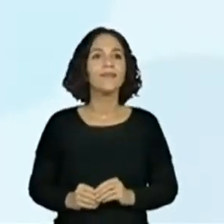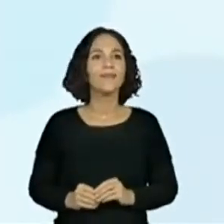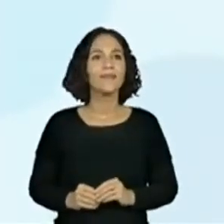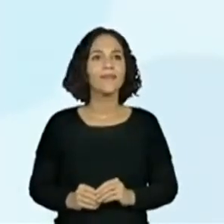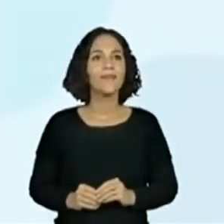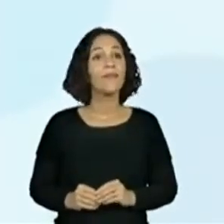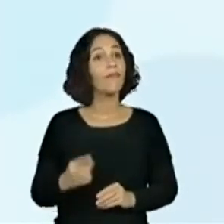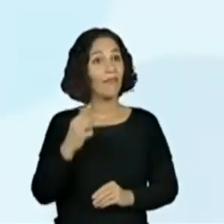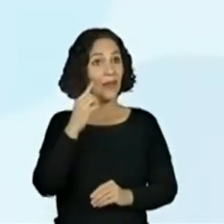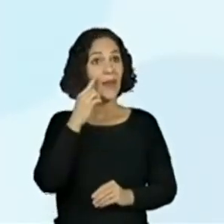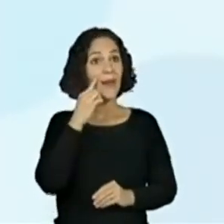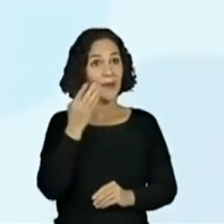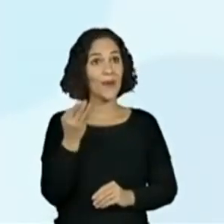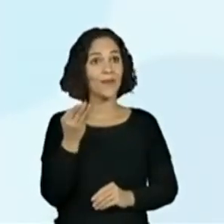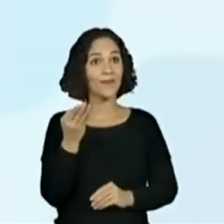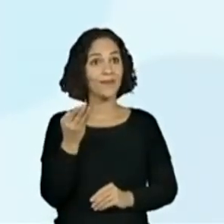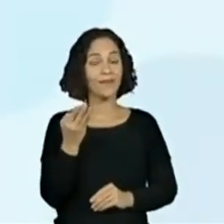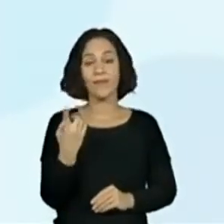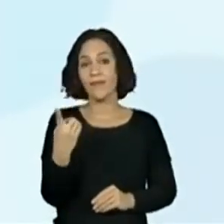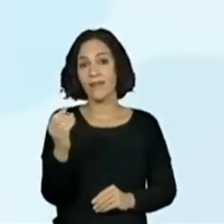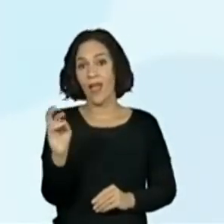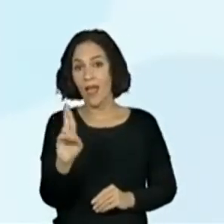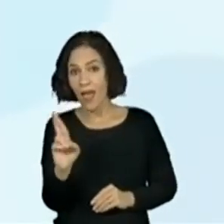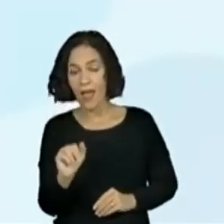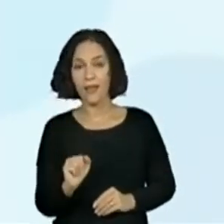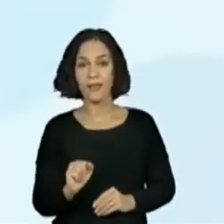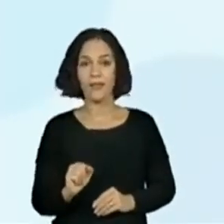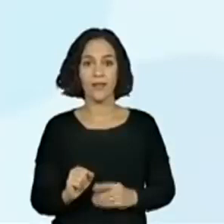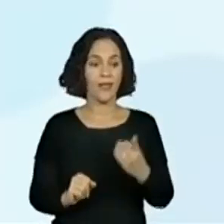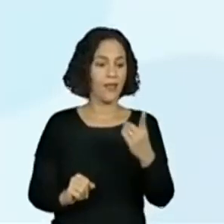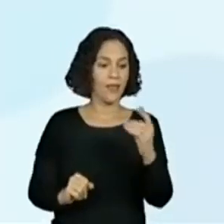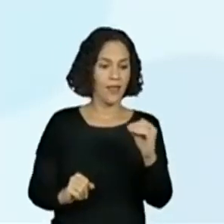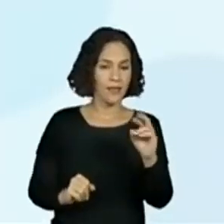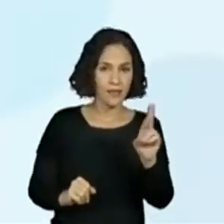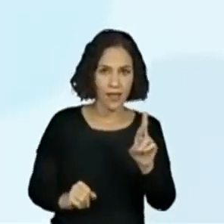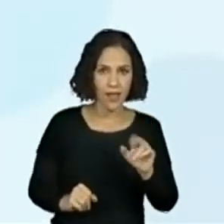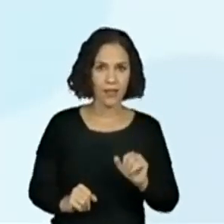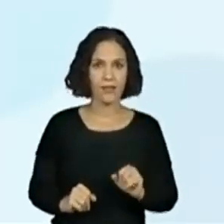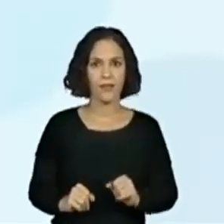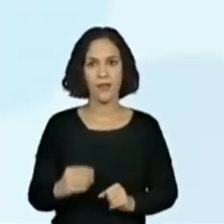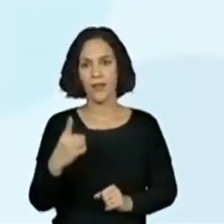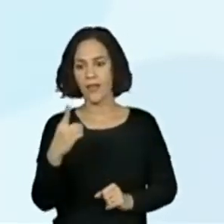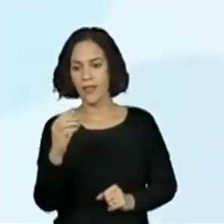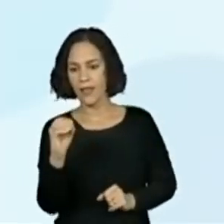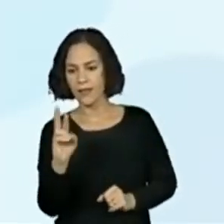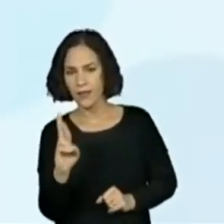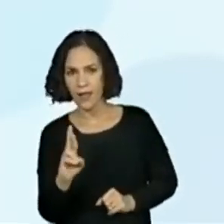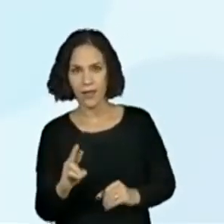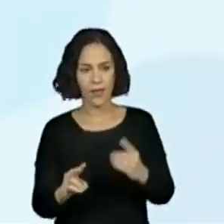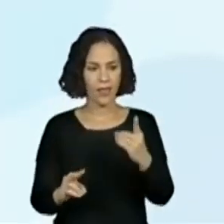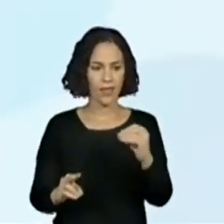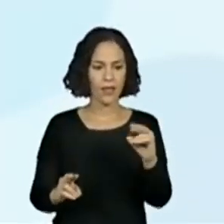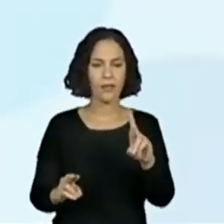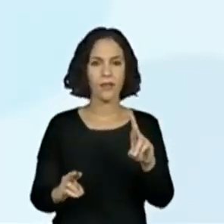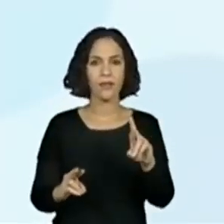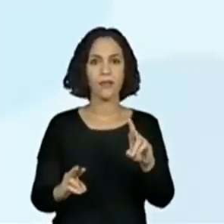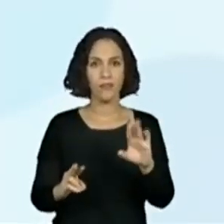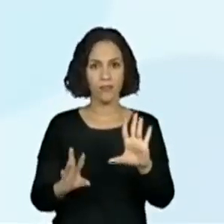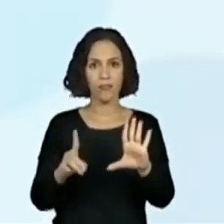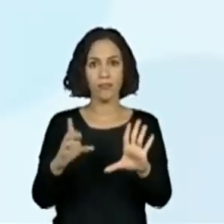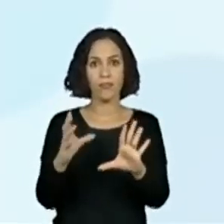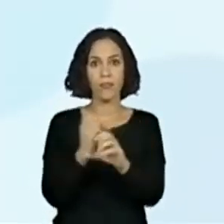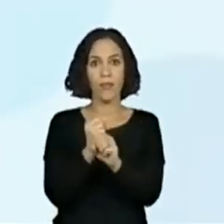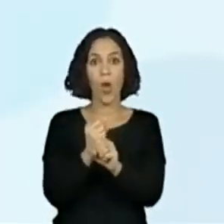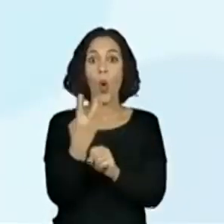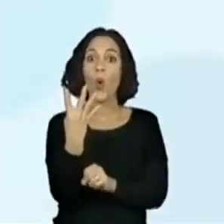essa contagem. 10 reais mais 10, ó. 10 reais mais 10 reais mais 10 reais mais 10 reais.